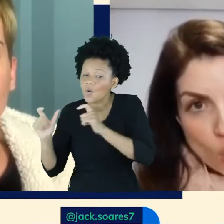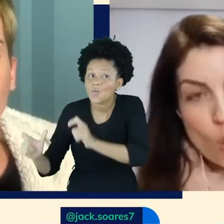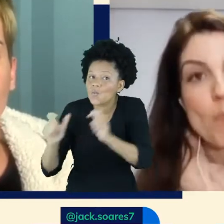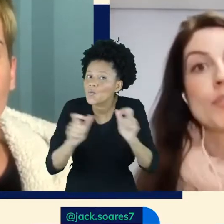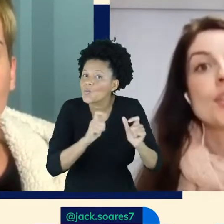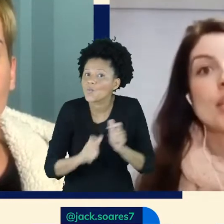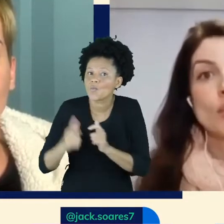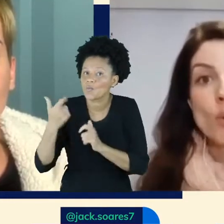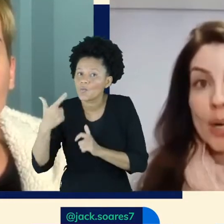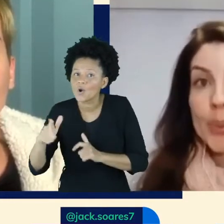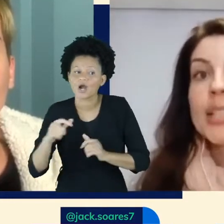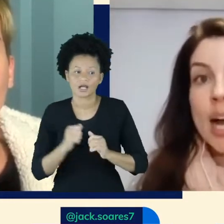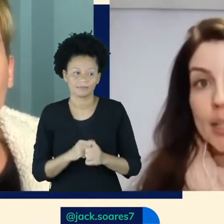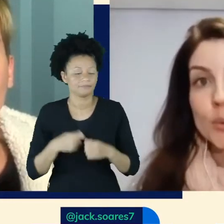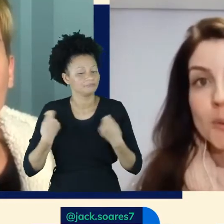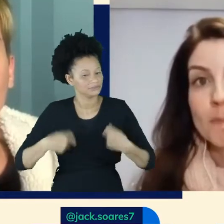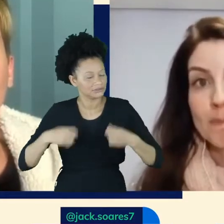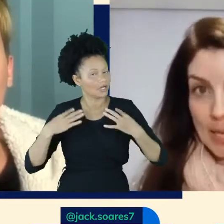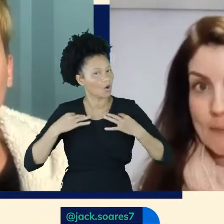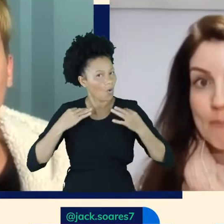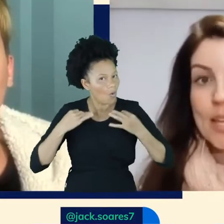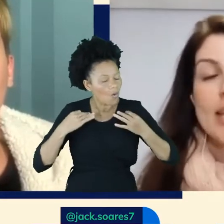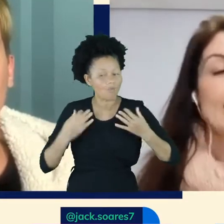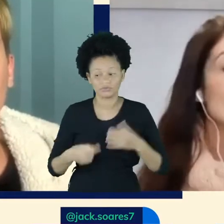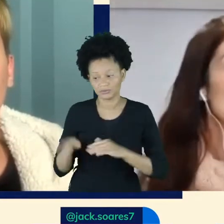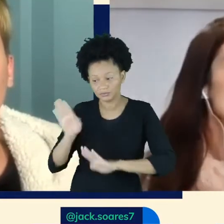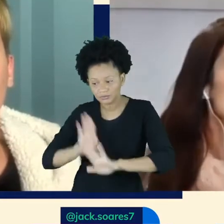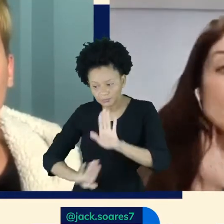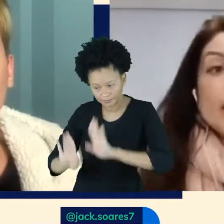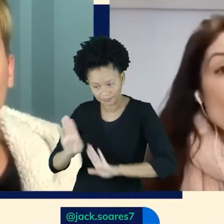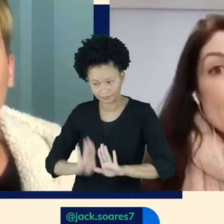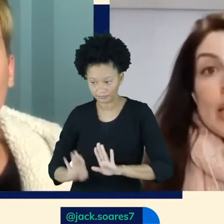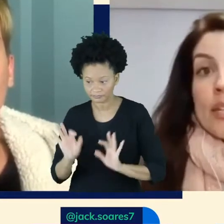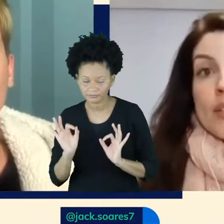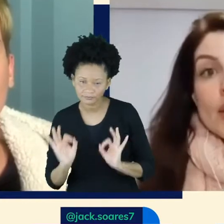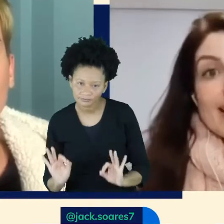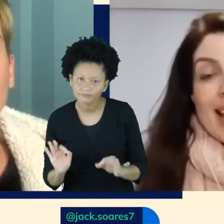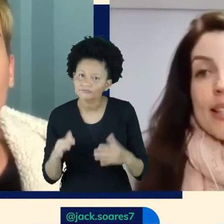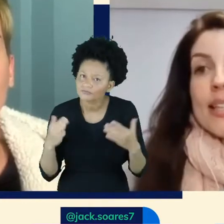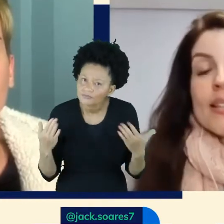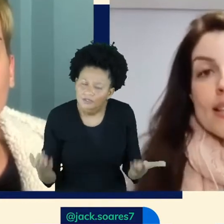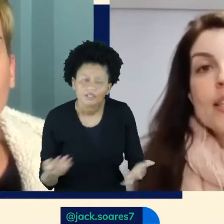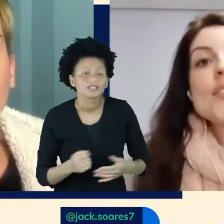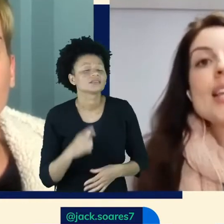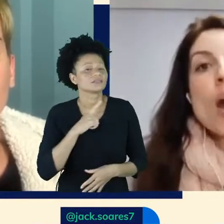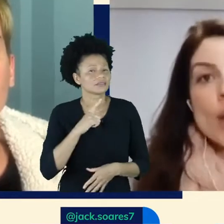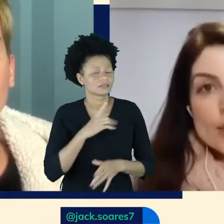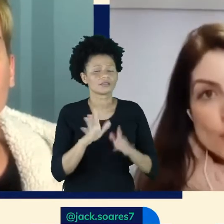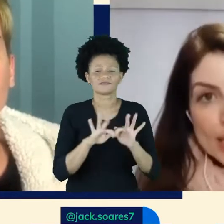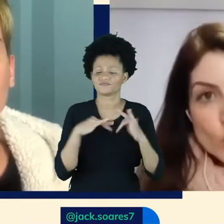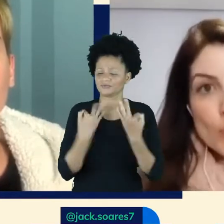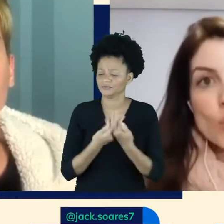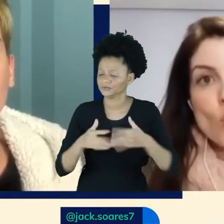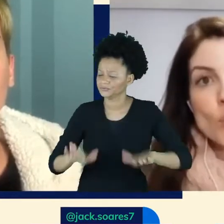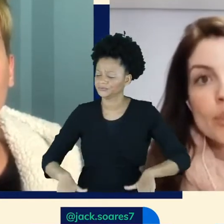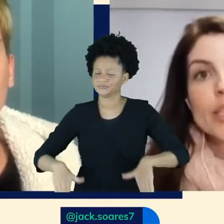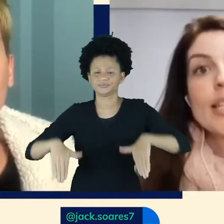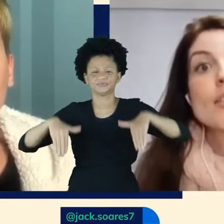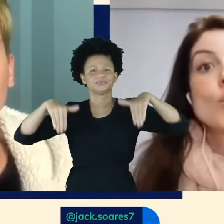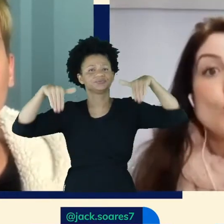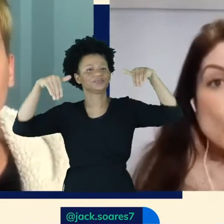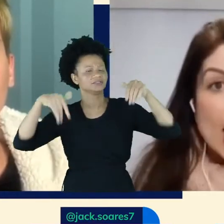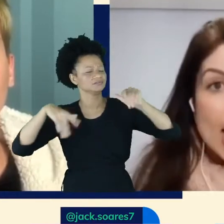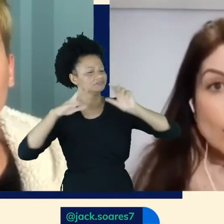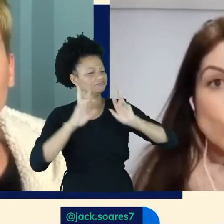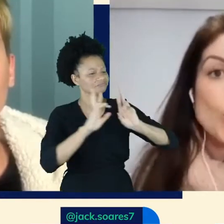sempre com a roupa, você tem que tomar cuidado, né? Então, tem famílias que crescem assim, e se há o respeito pelo corpo da